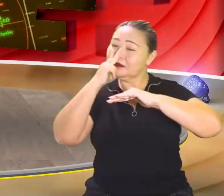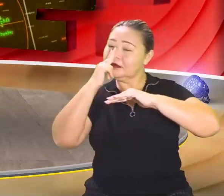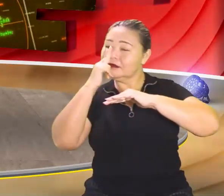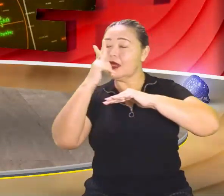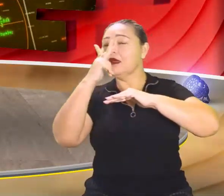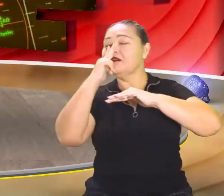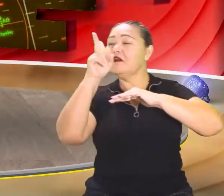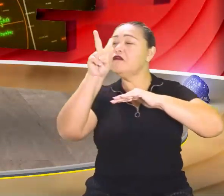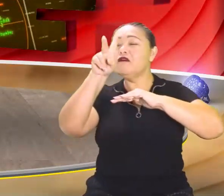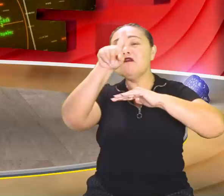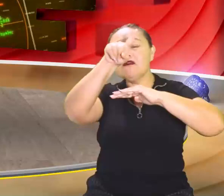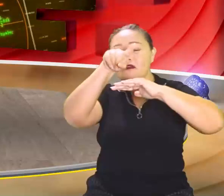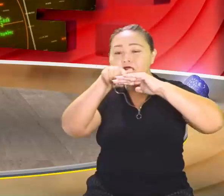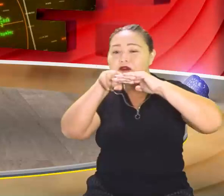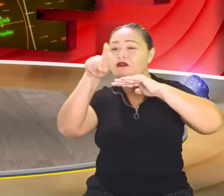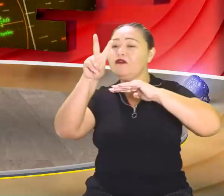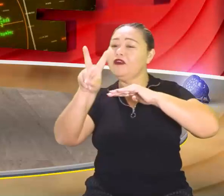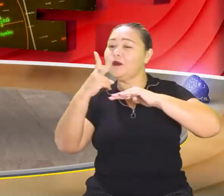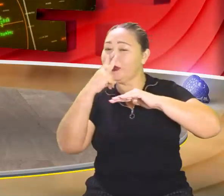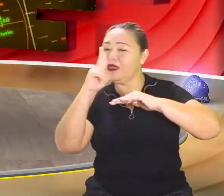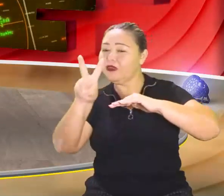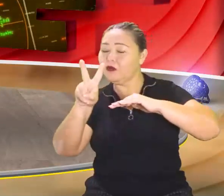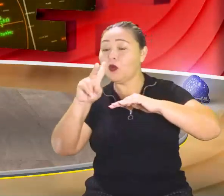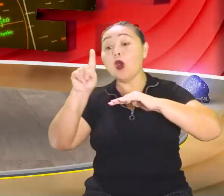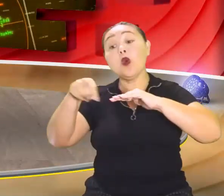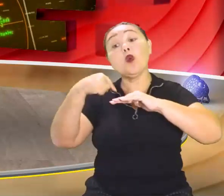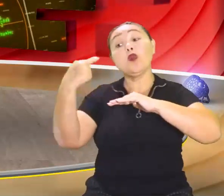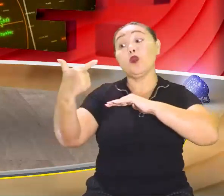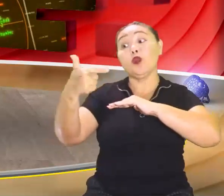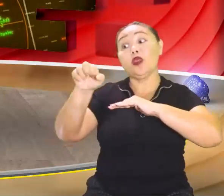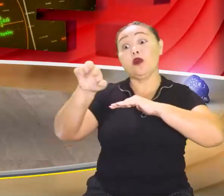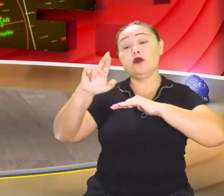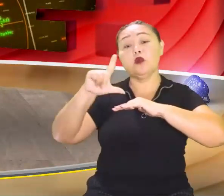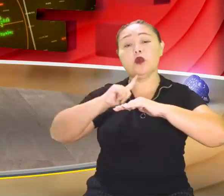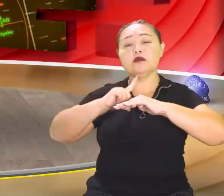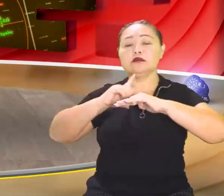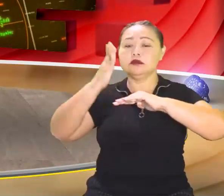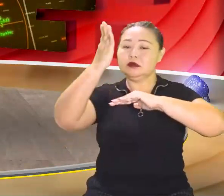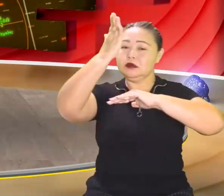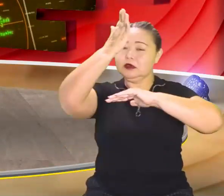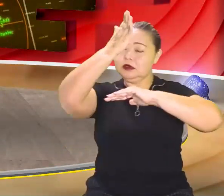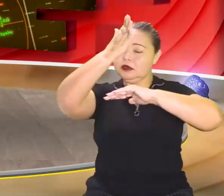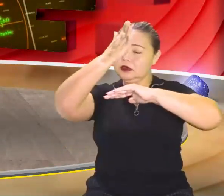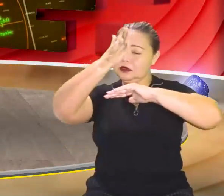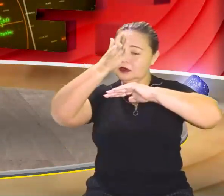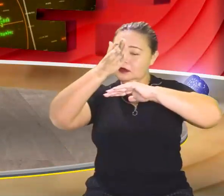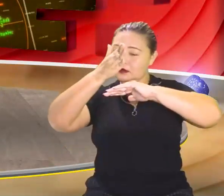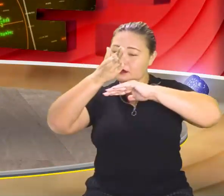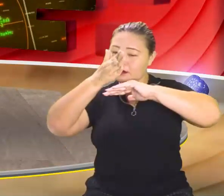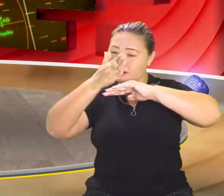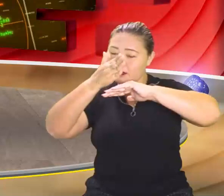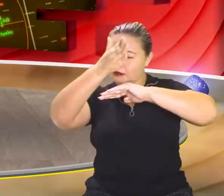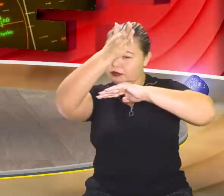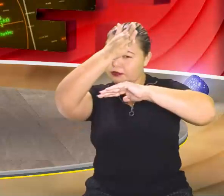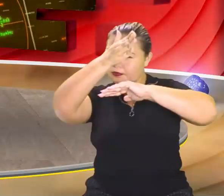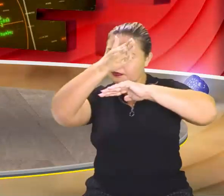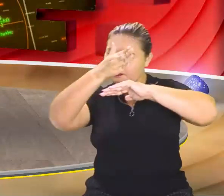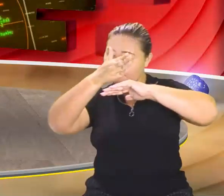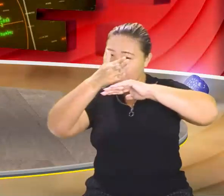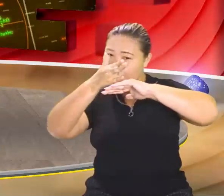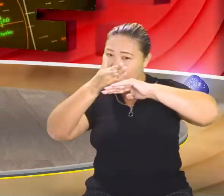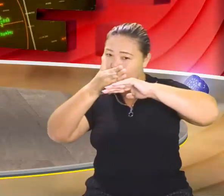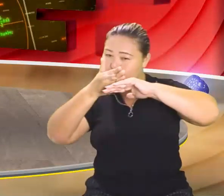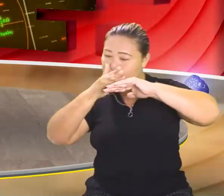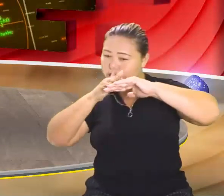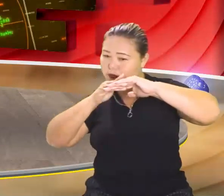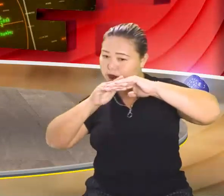um Vzinho ali, beleza. E no segundo grau, ele vai sempre rebater a parte da parábola, o vértice